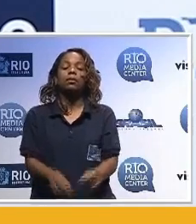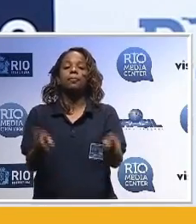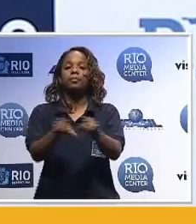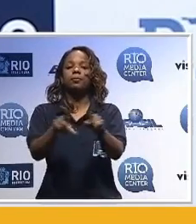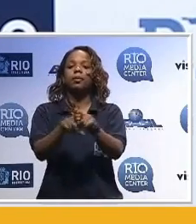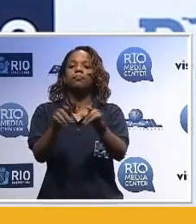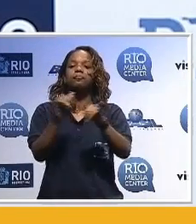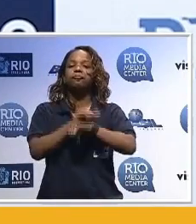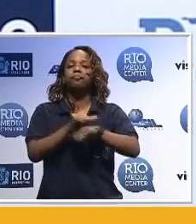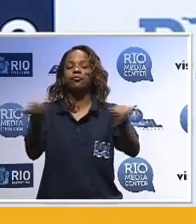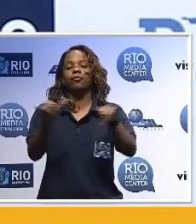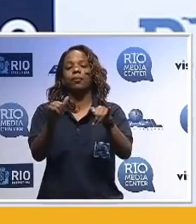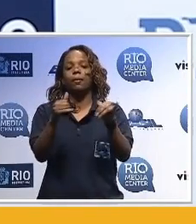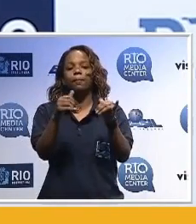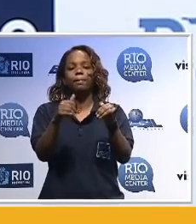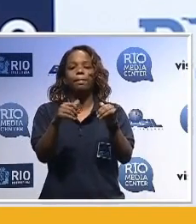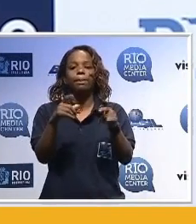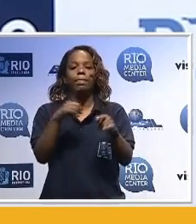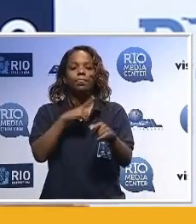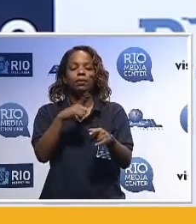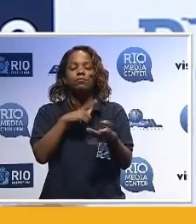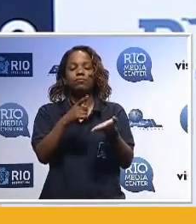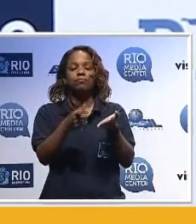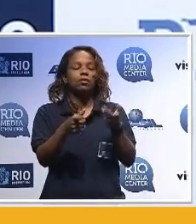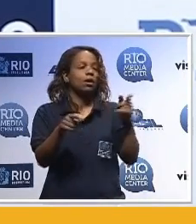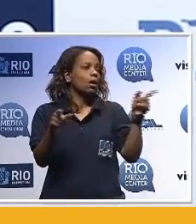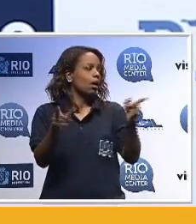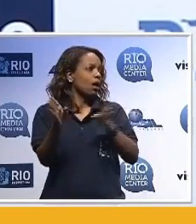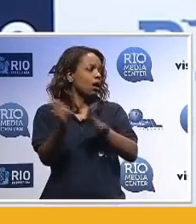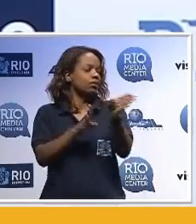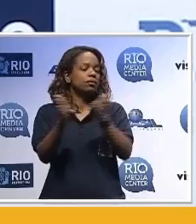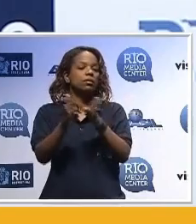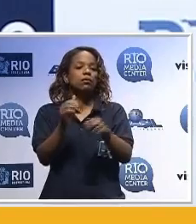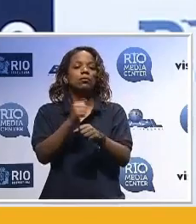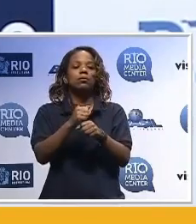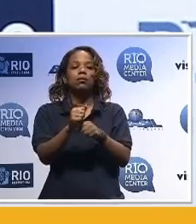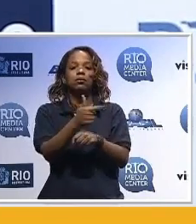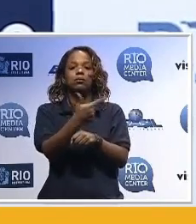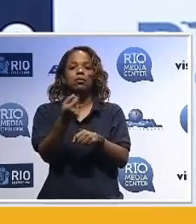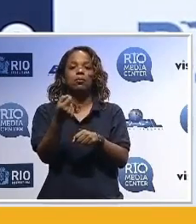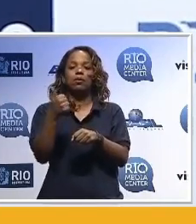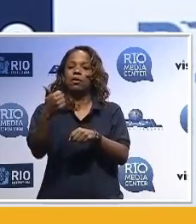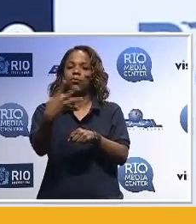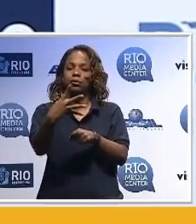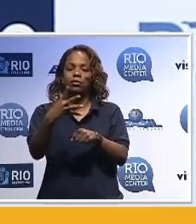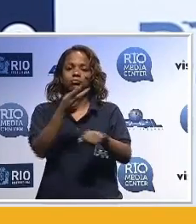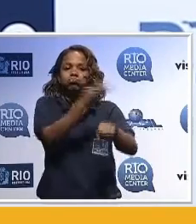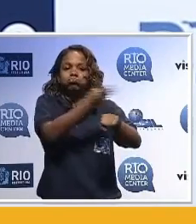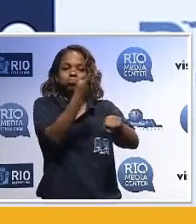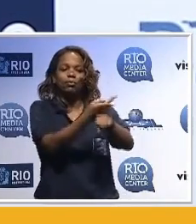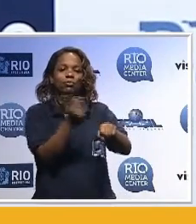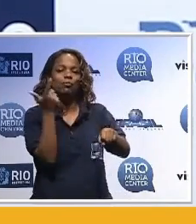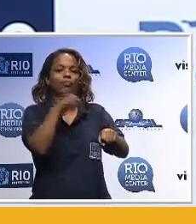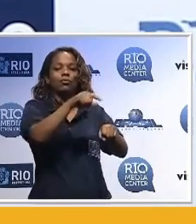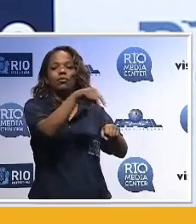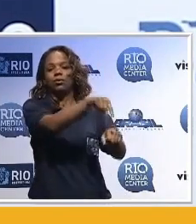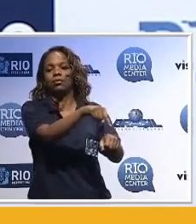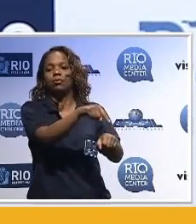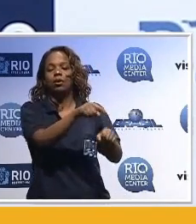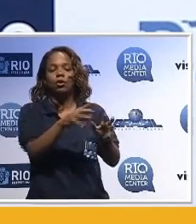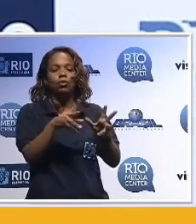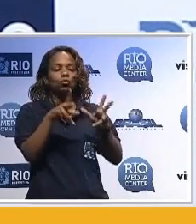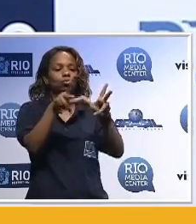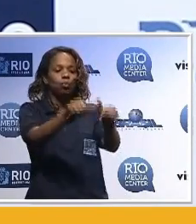que o nosso guia, antes que eu esqueça, o Guia Turismo Acessível, em 2014, foi premiado no prêmio Todos na